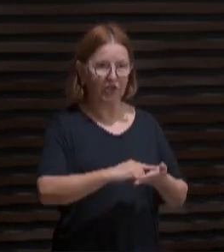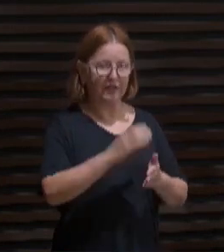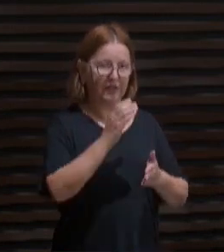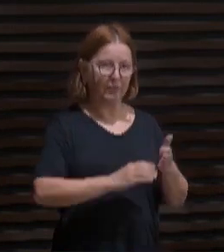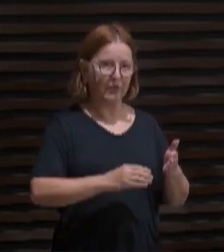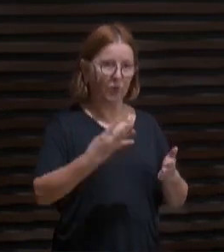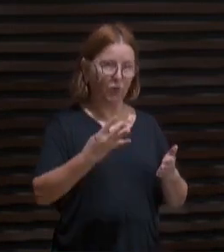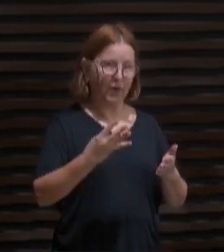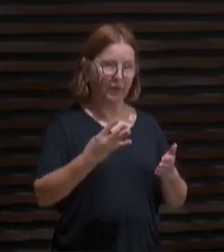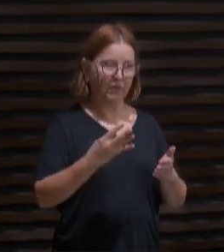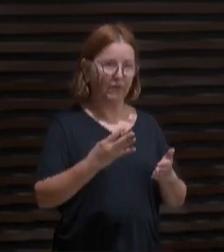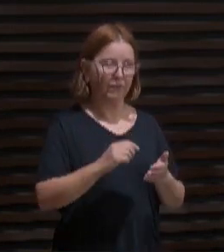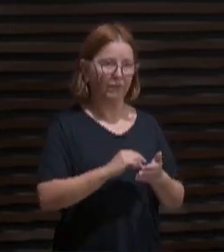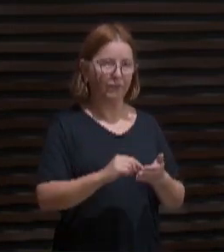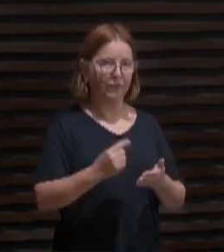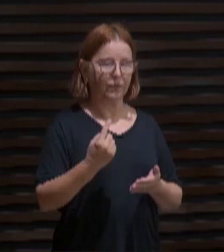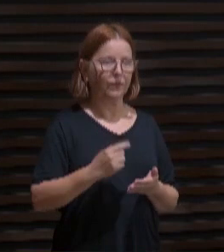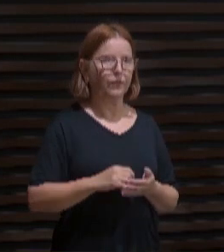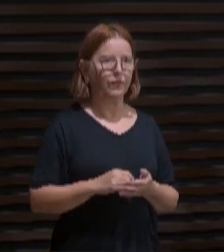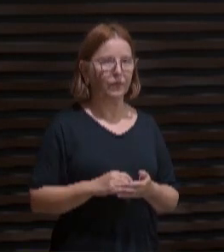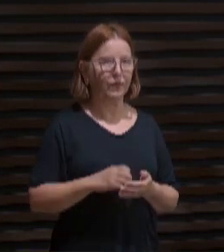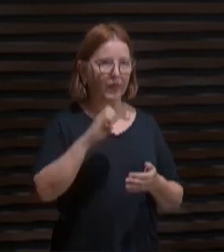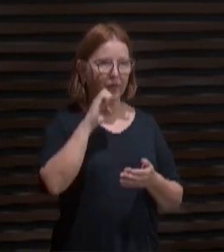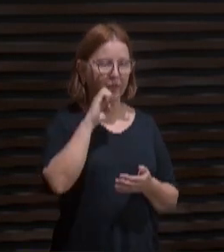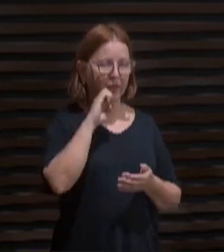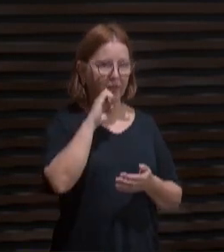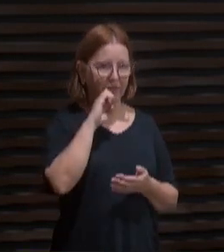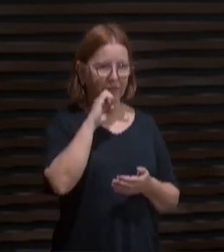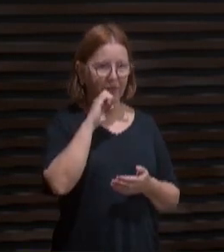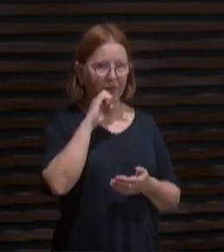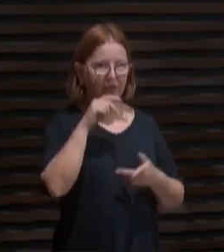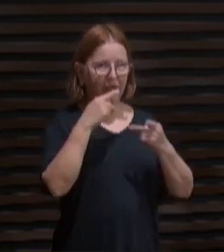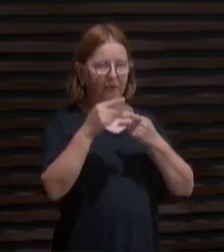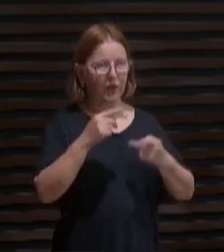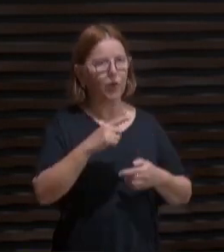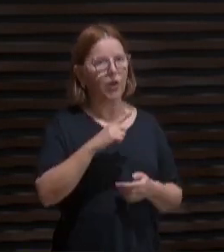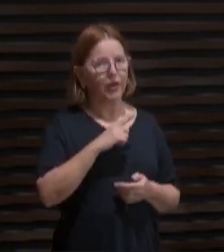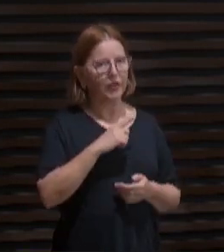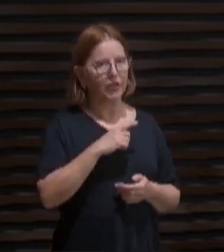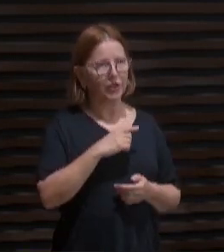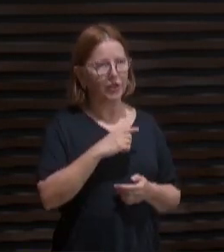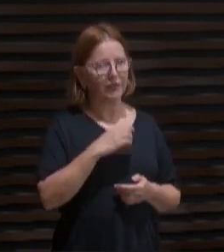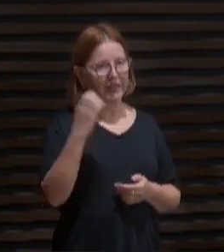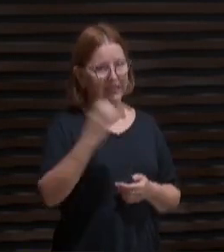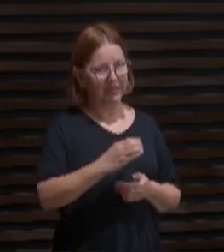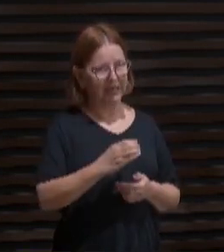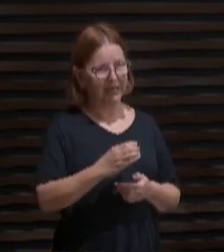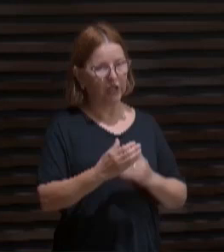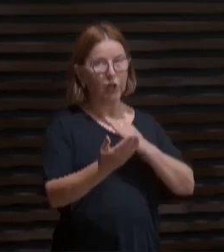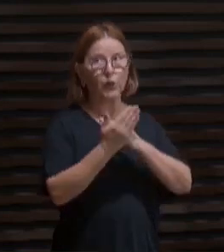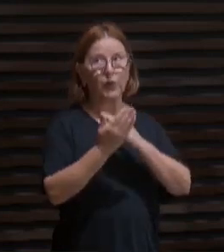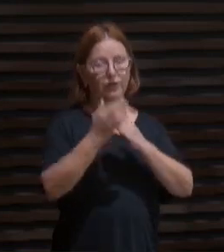teve Caim com a ajuda do Senhor. Veja bem que ele diz